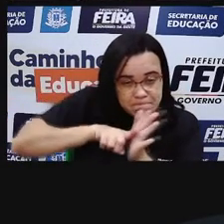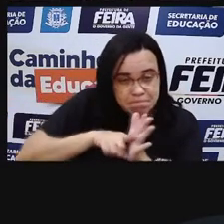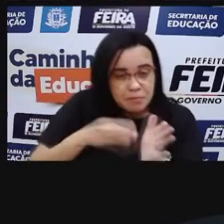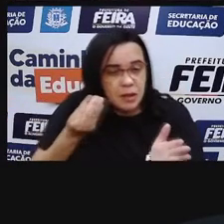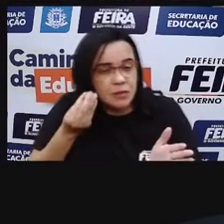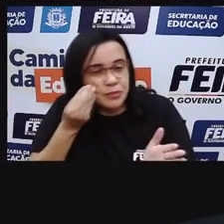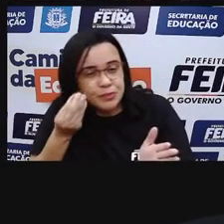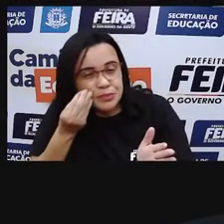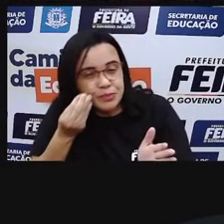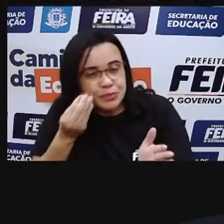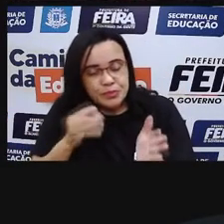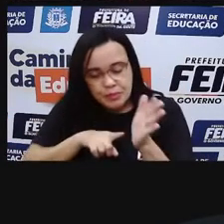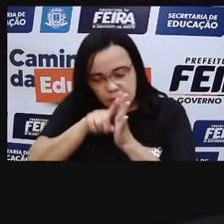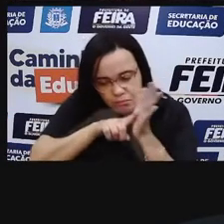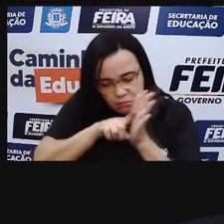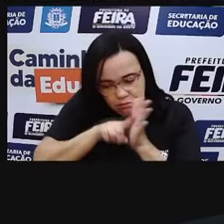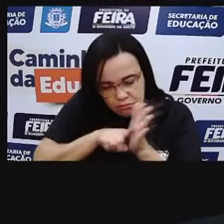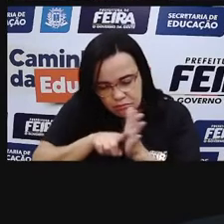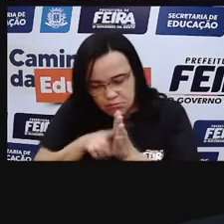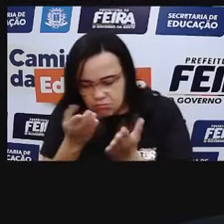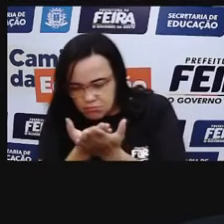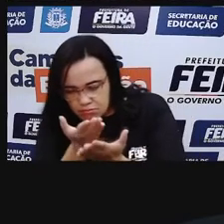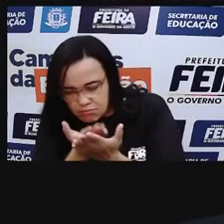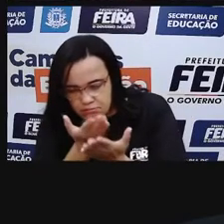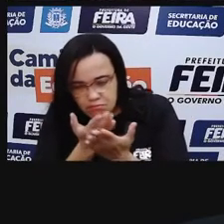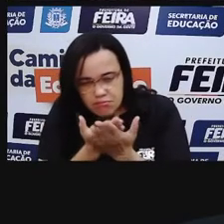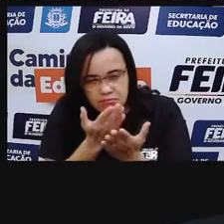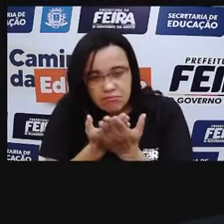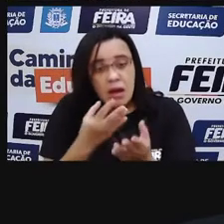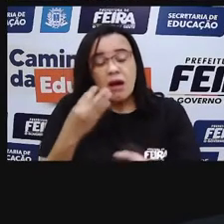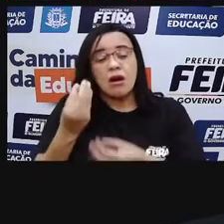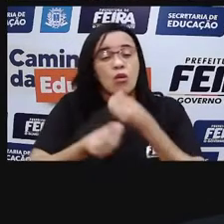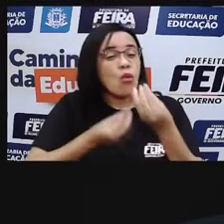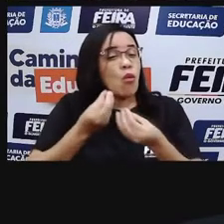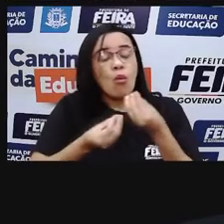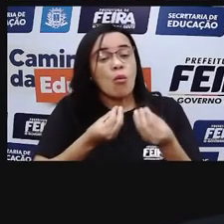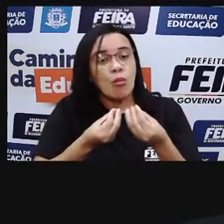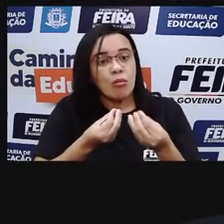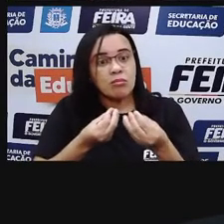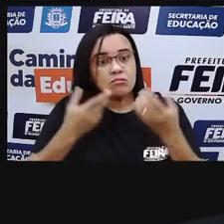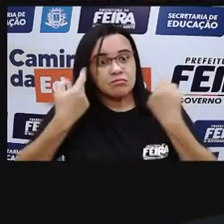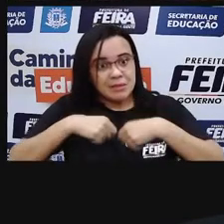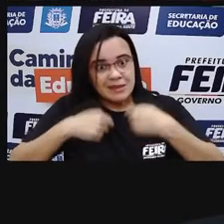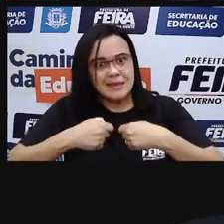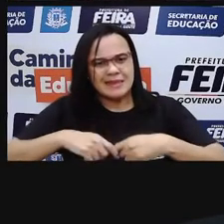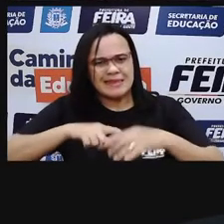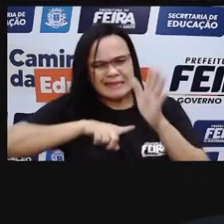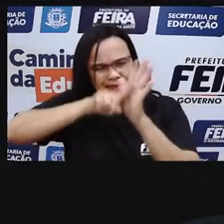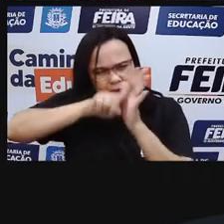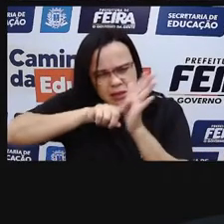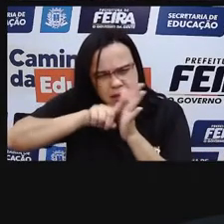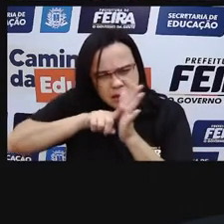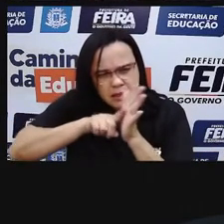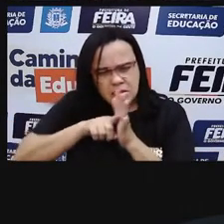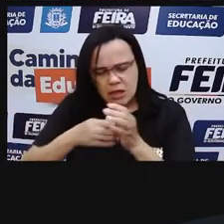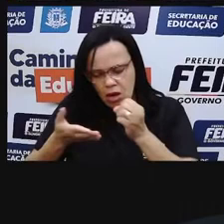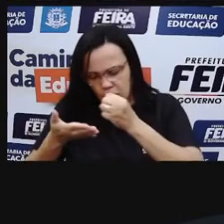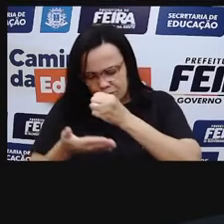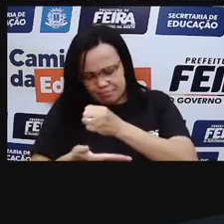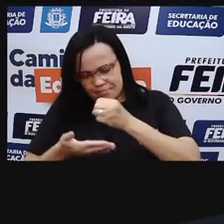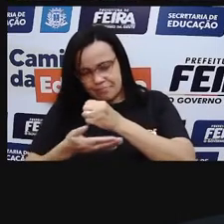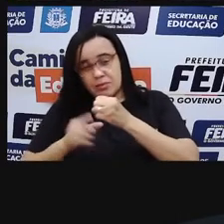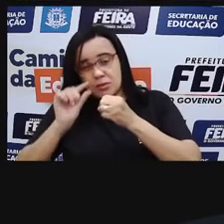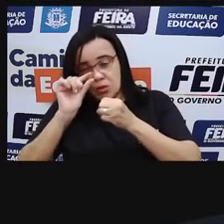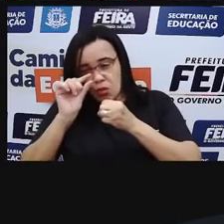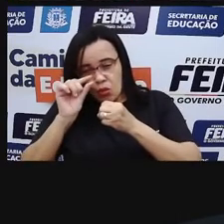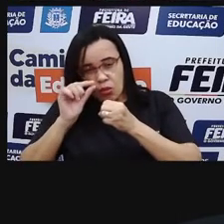de testes in vitro. Nas placas de Petri, com o uso de microscópio e de outras